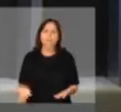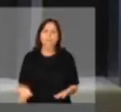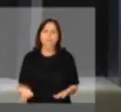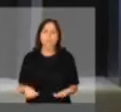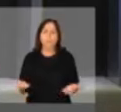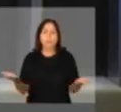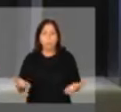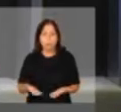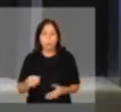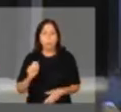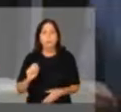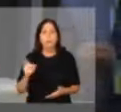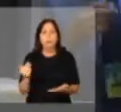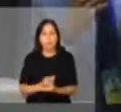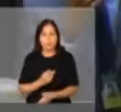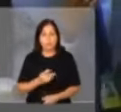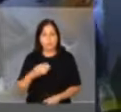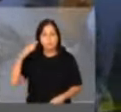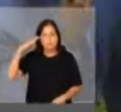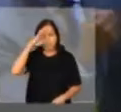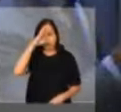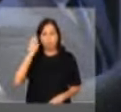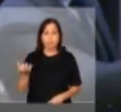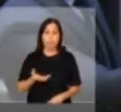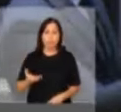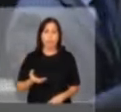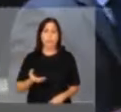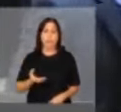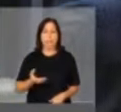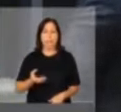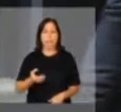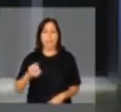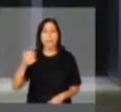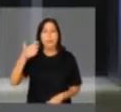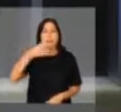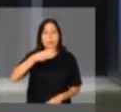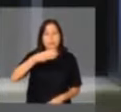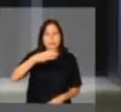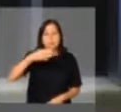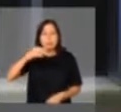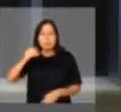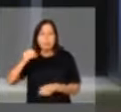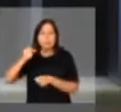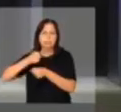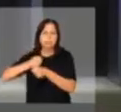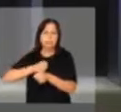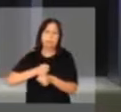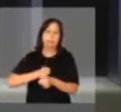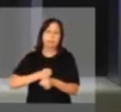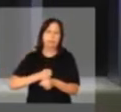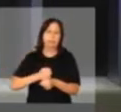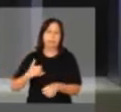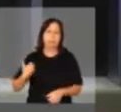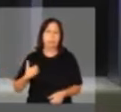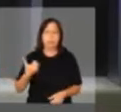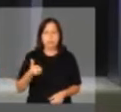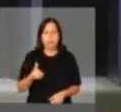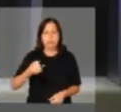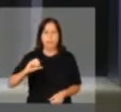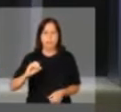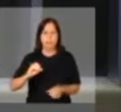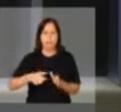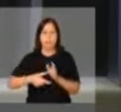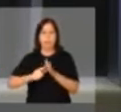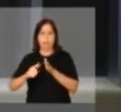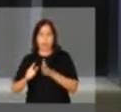é elevar o tempo dessa professora para 30 anos e que ela tenha 60 anos de idade, portanto não aposente